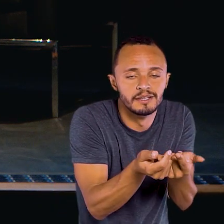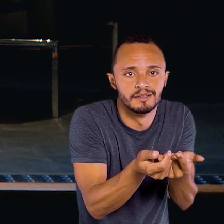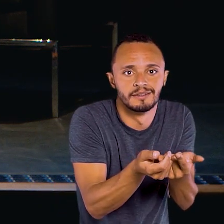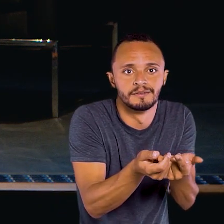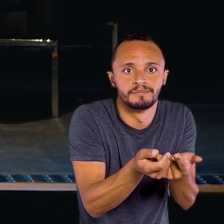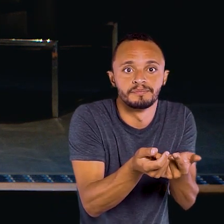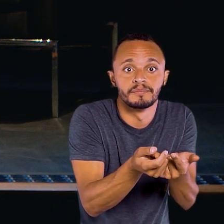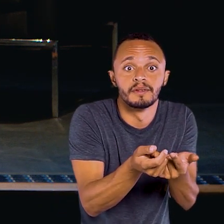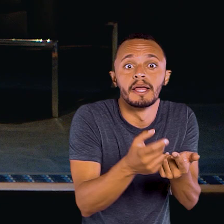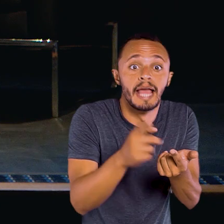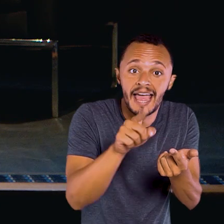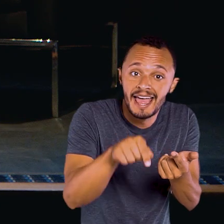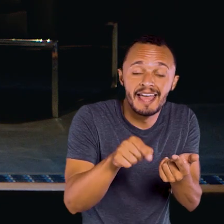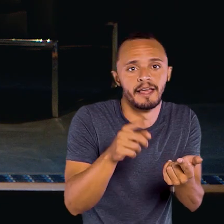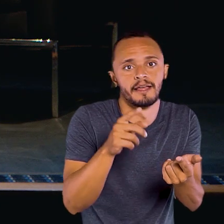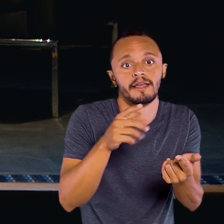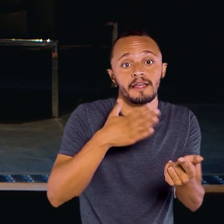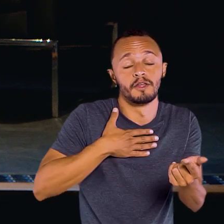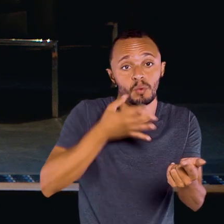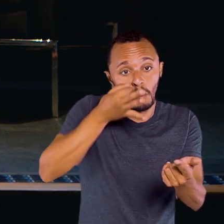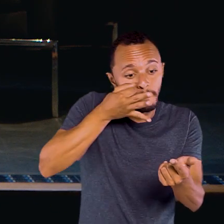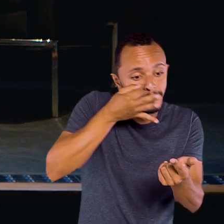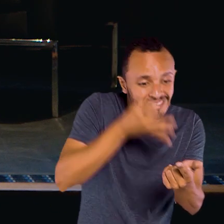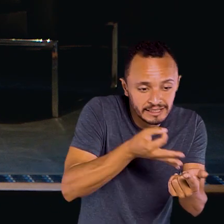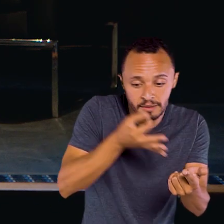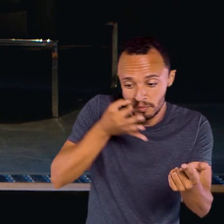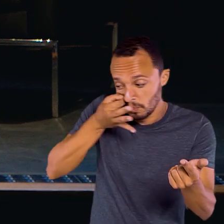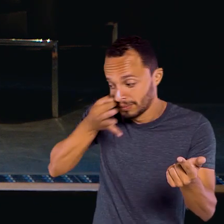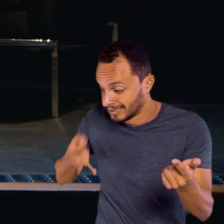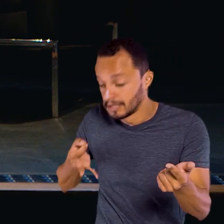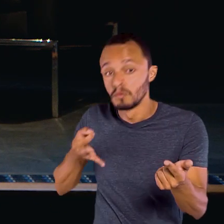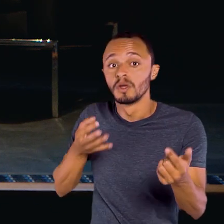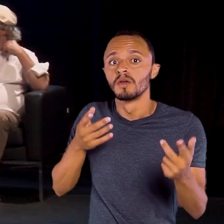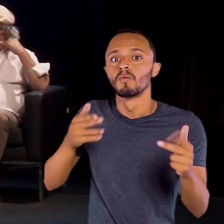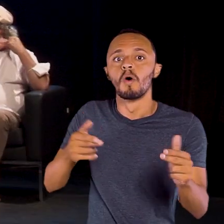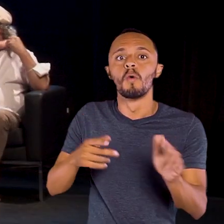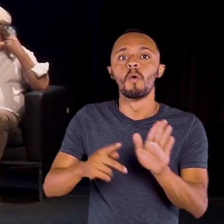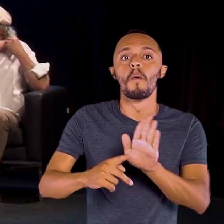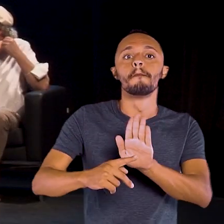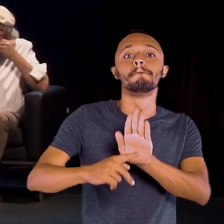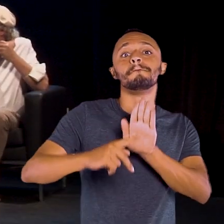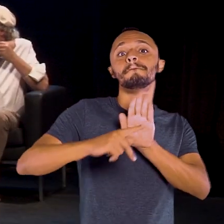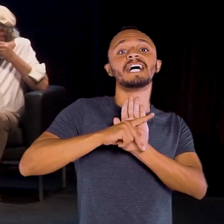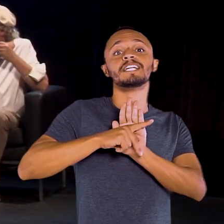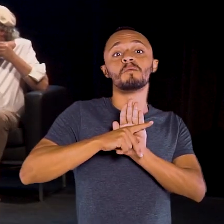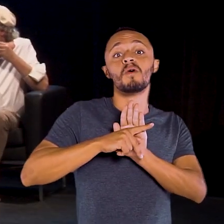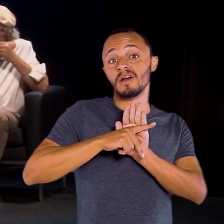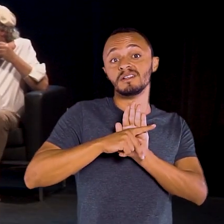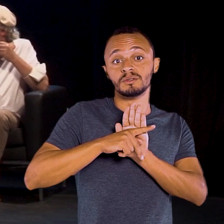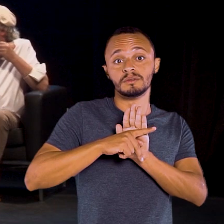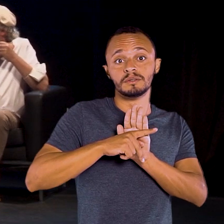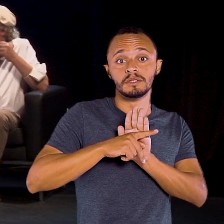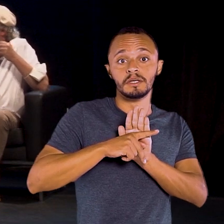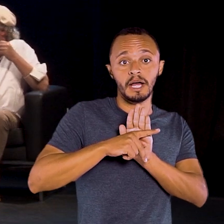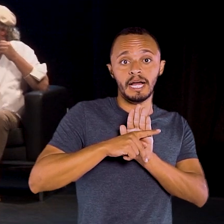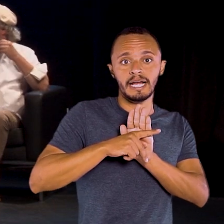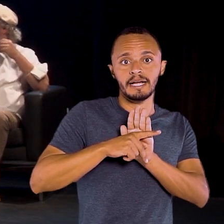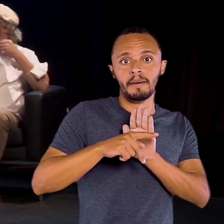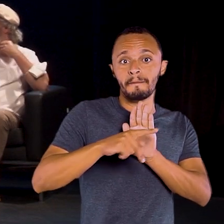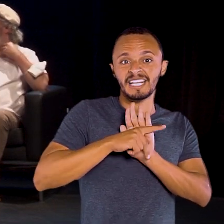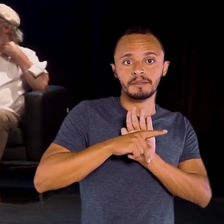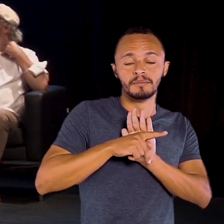Essa é uma coisa que a gente precisa conversar sobre isso, né? Tem umas coisas que a gente não tem que preservar, não, gente. Não